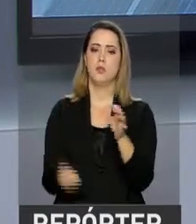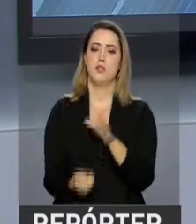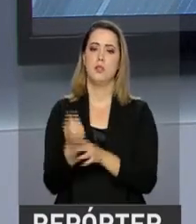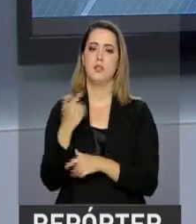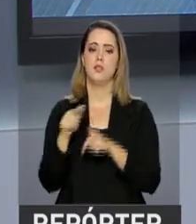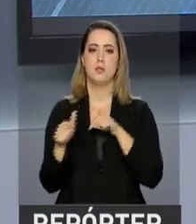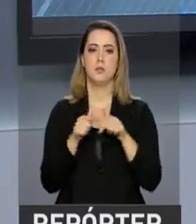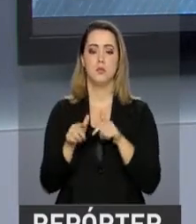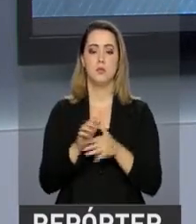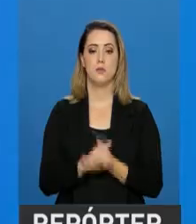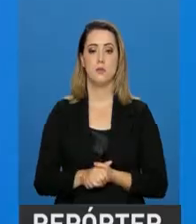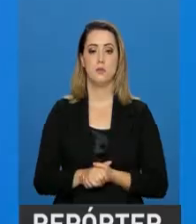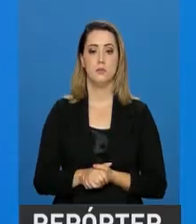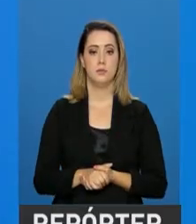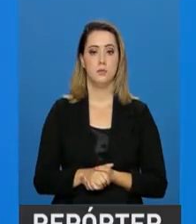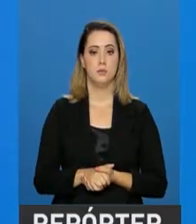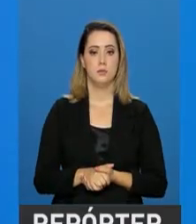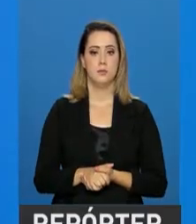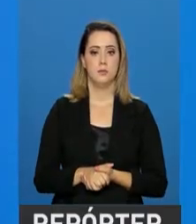empregos no país